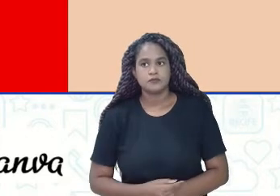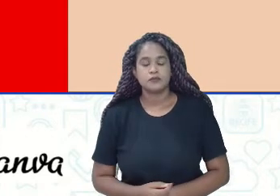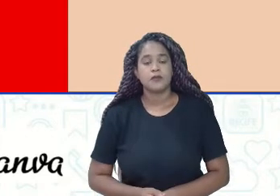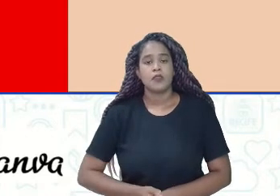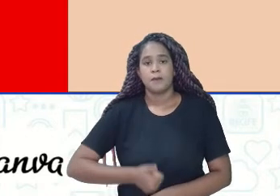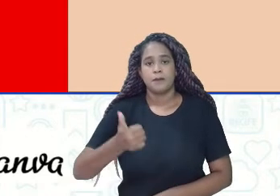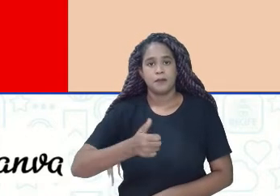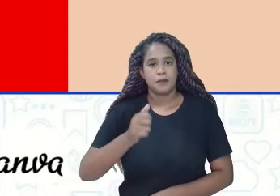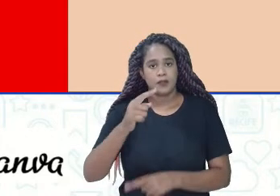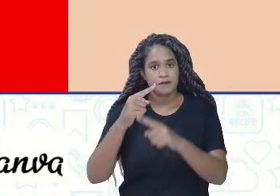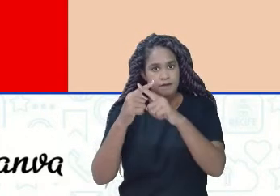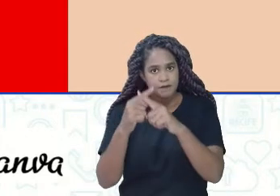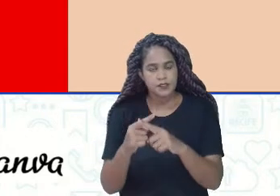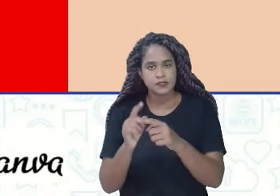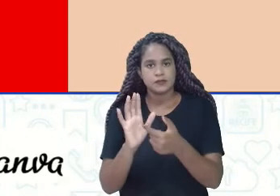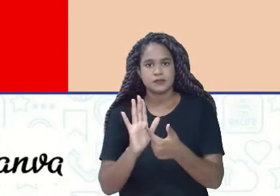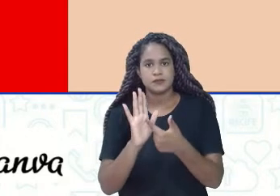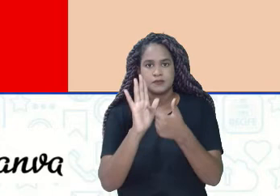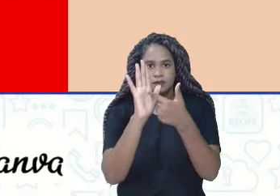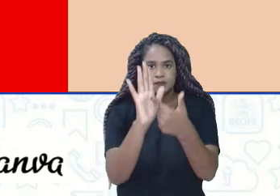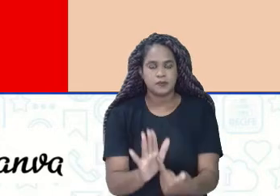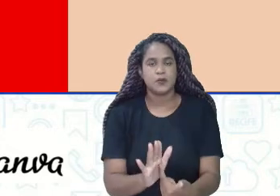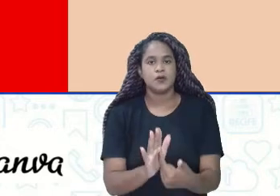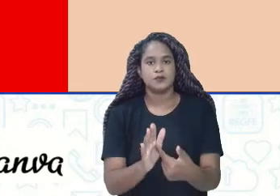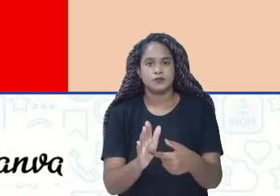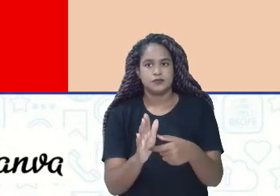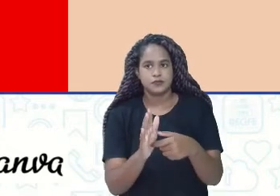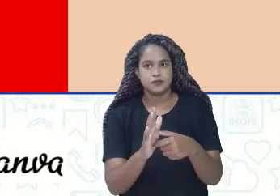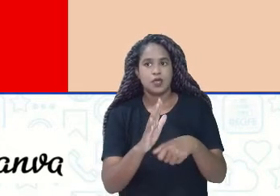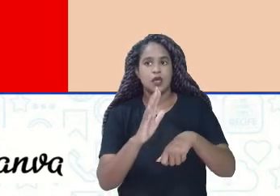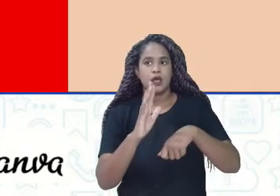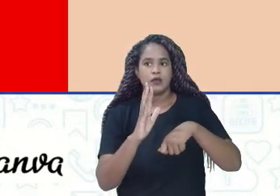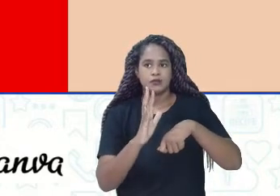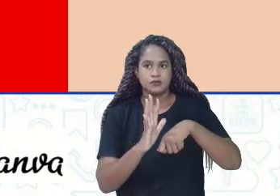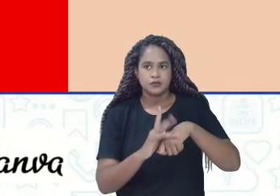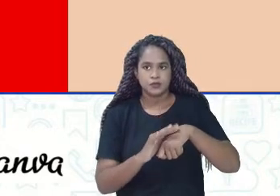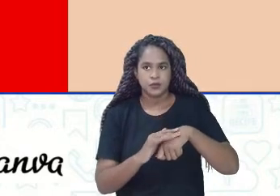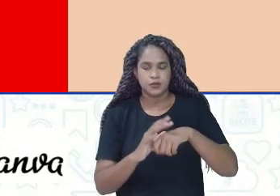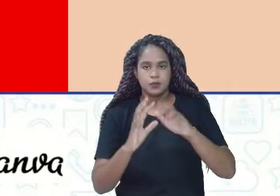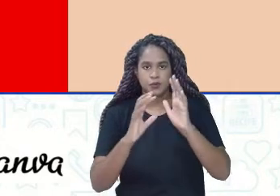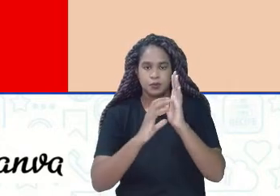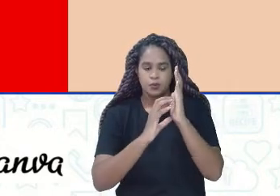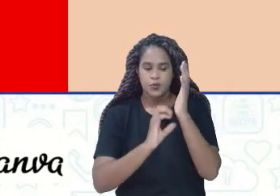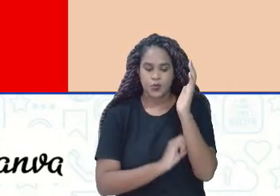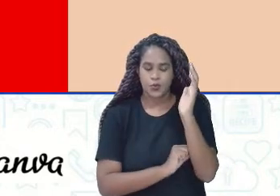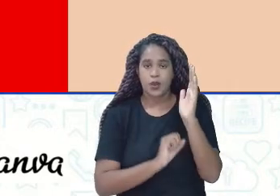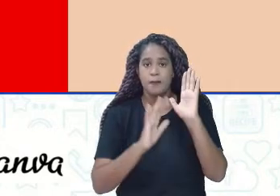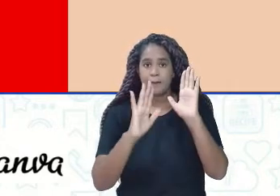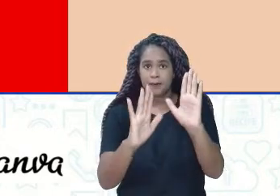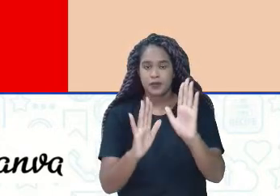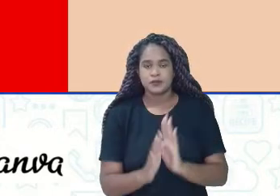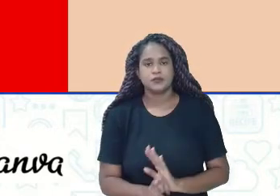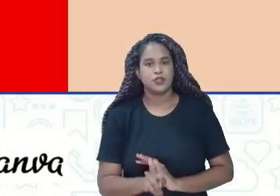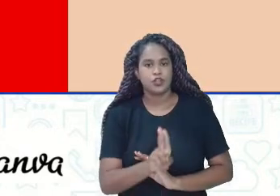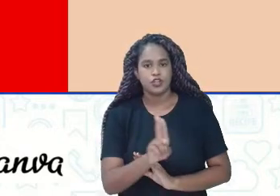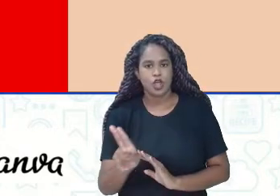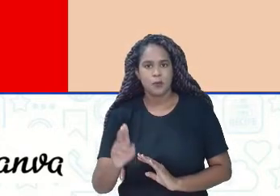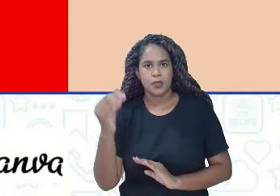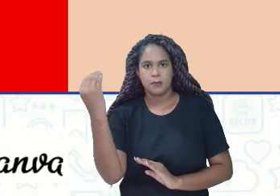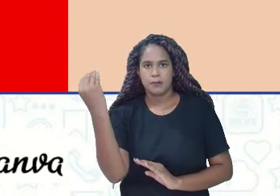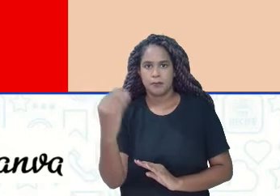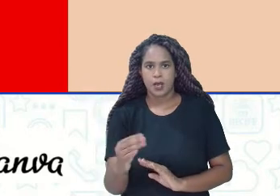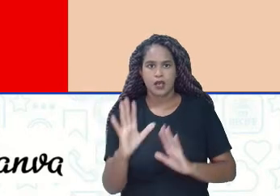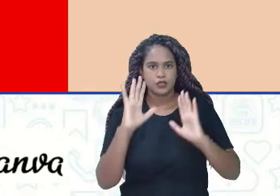vez a AIDS, né, que é a síndrome da imunodeficiência adquirida. Contudo, não nomeou-se cientificamente.